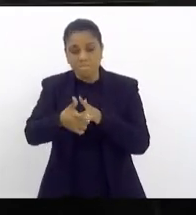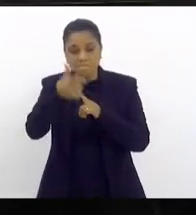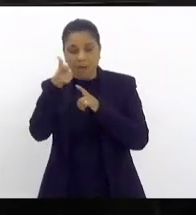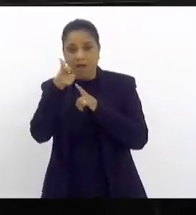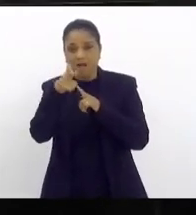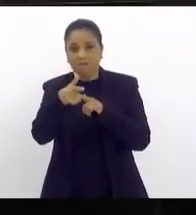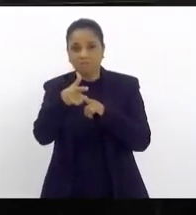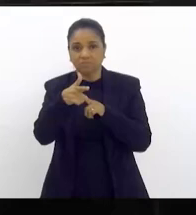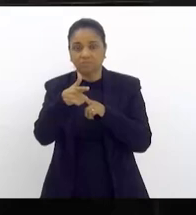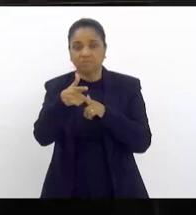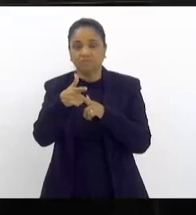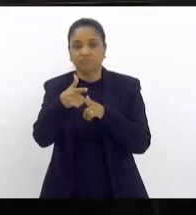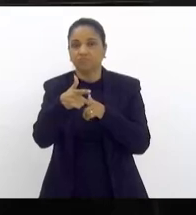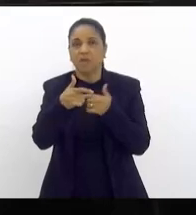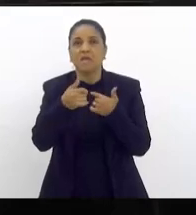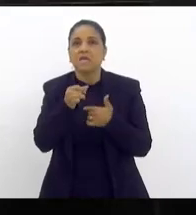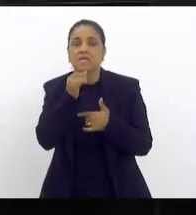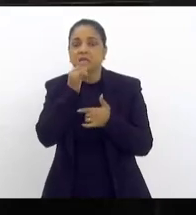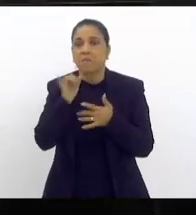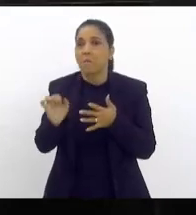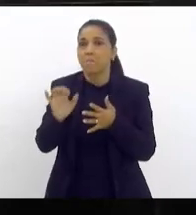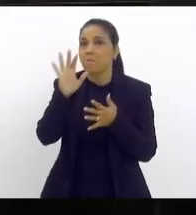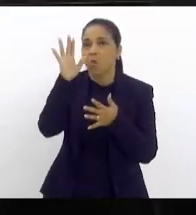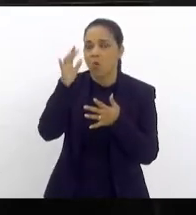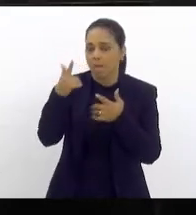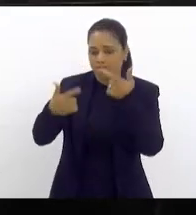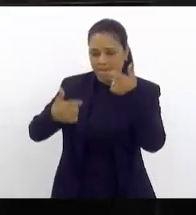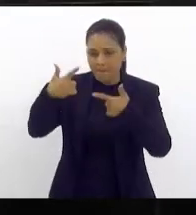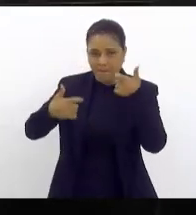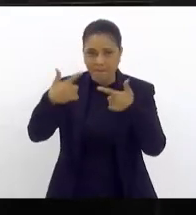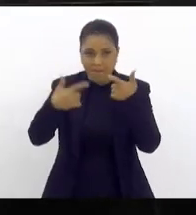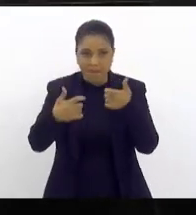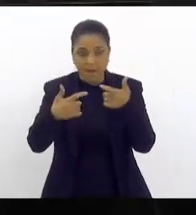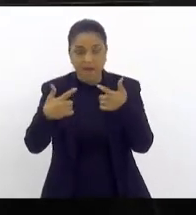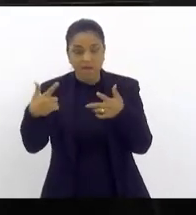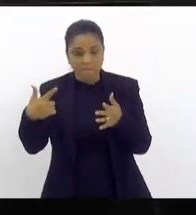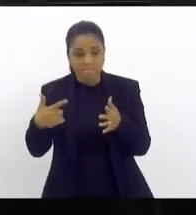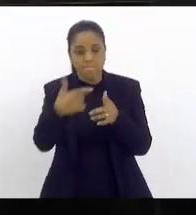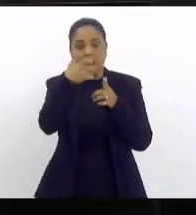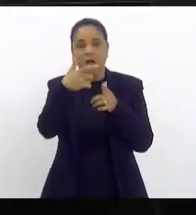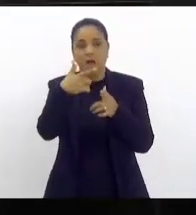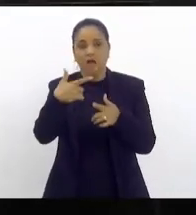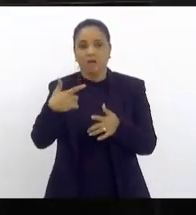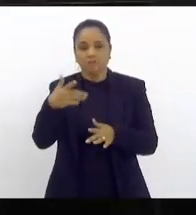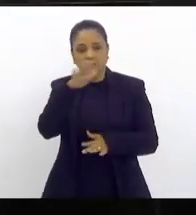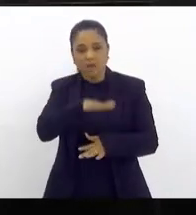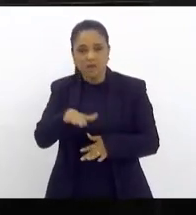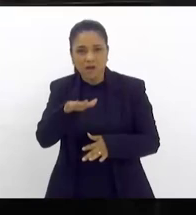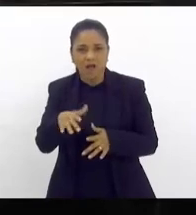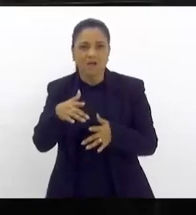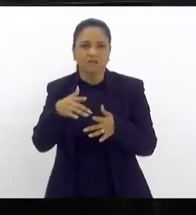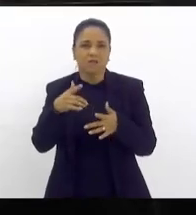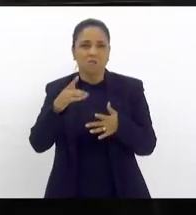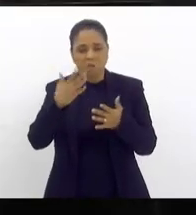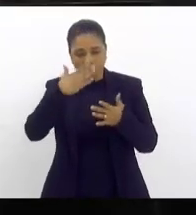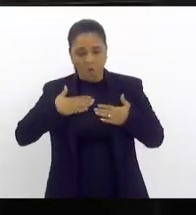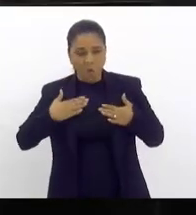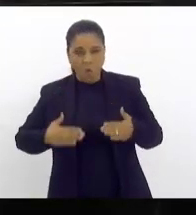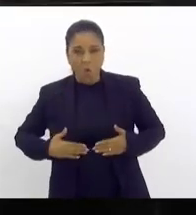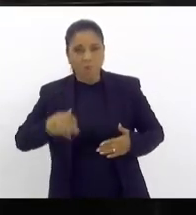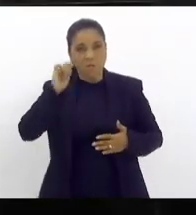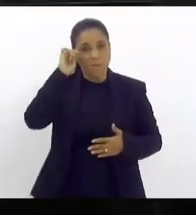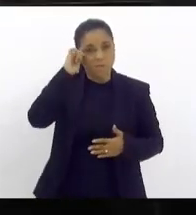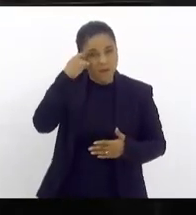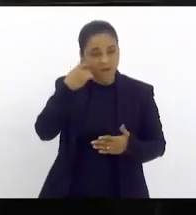porque quando a gente vai observar essa bala encontrou um corpo Preto um corpo pobre de um jovem